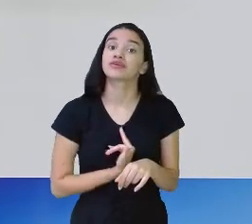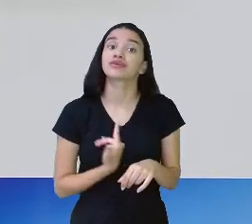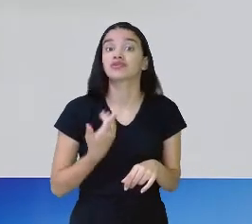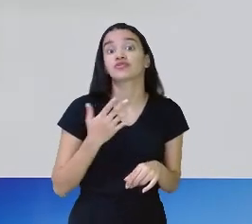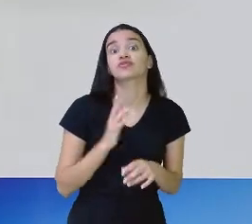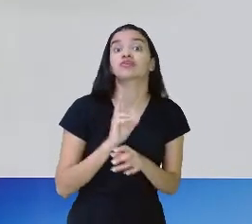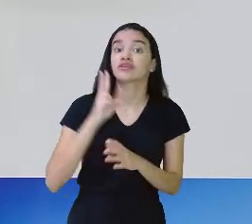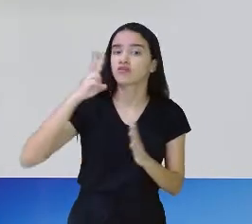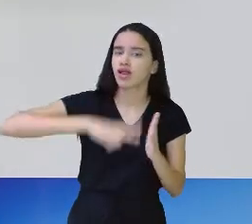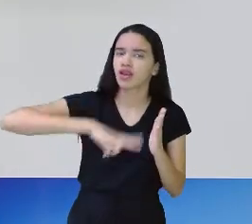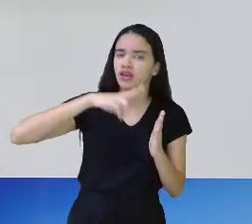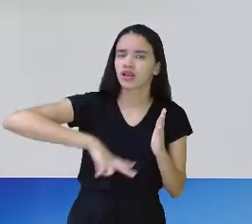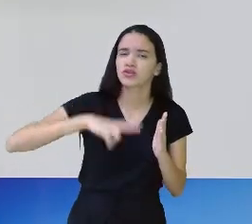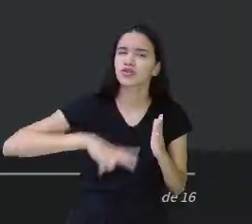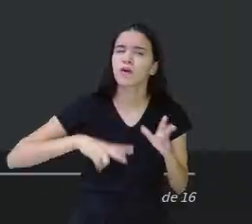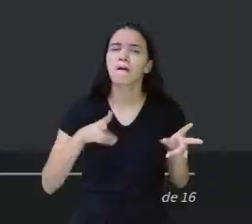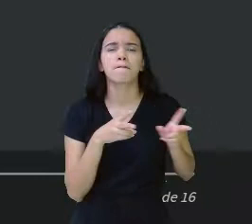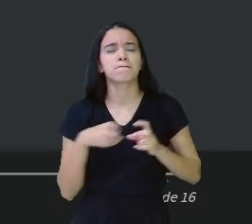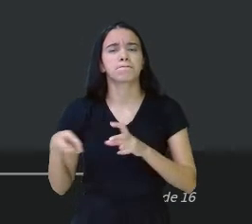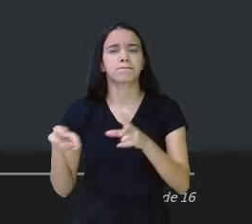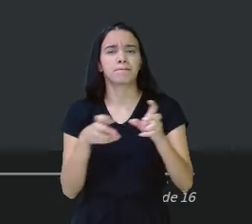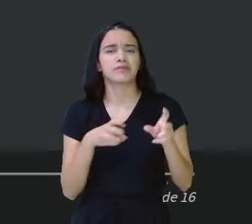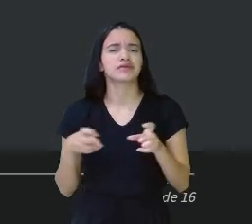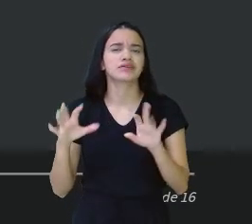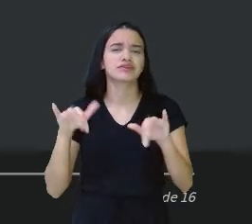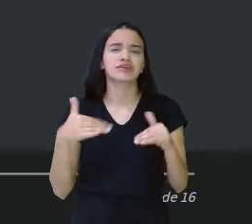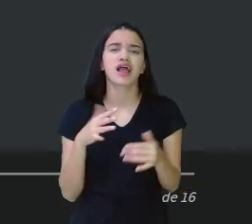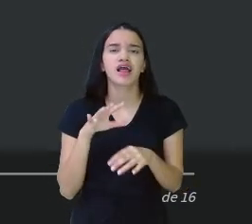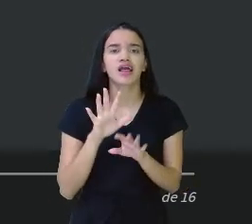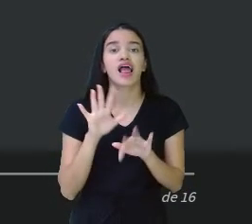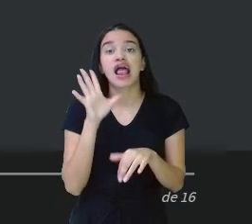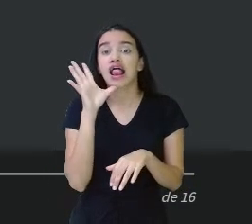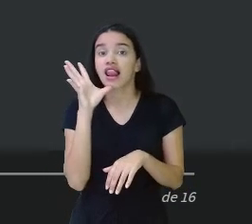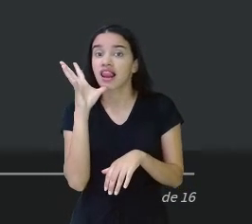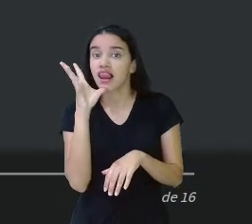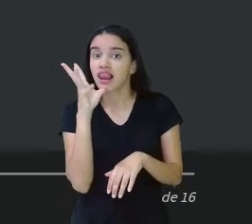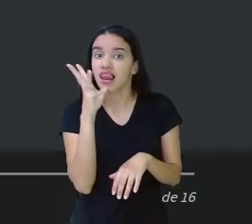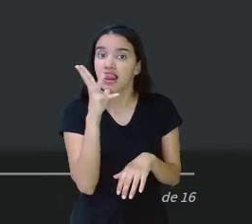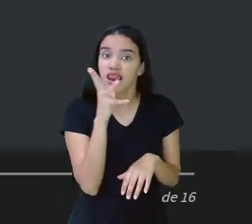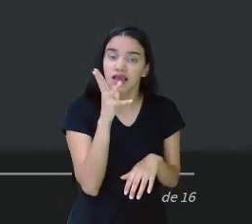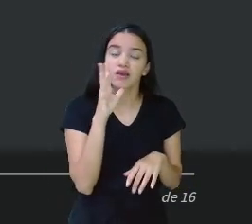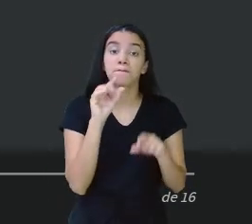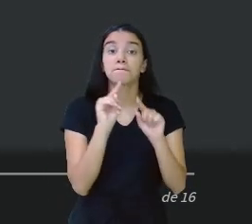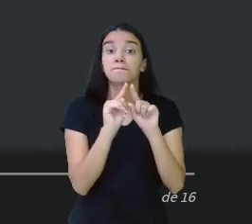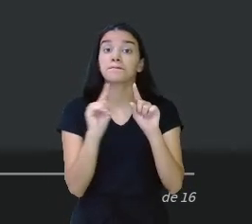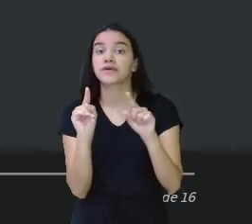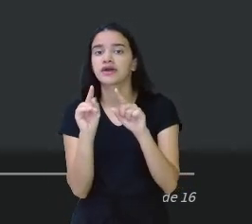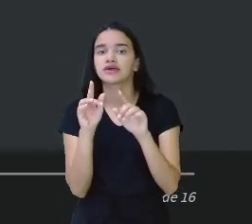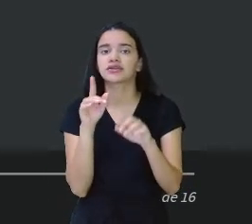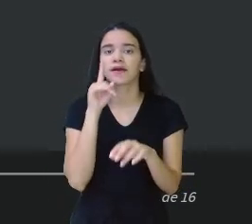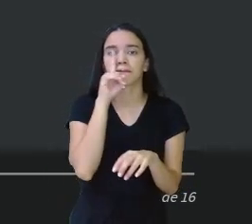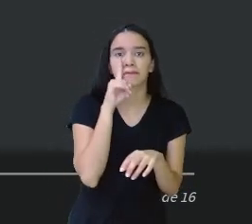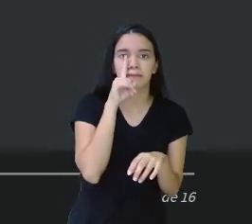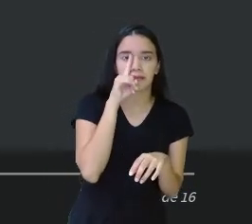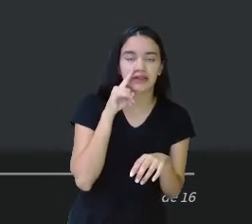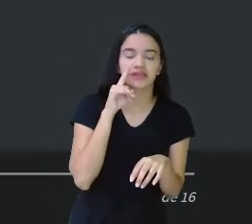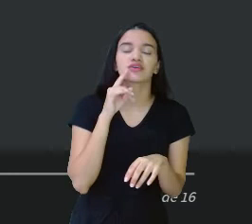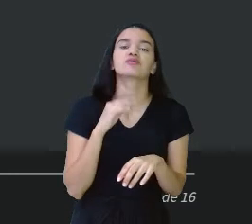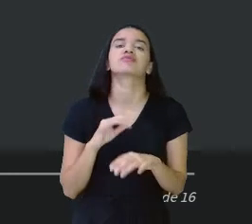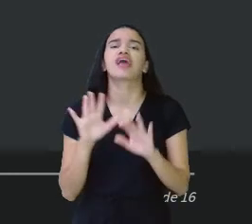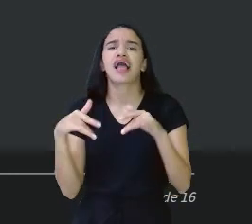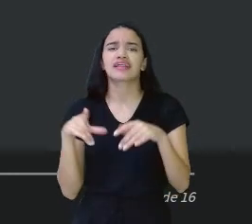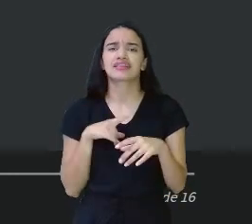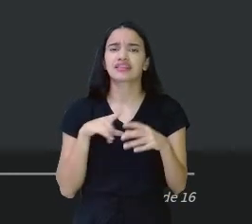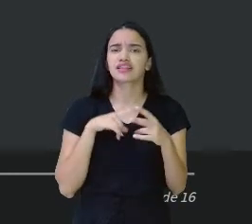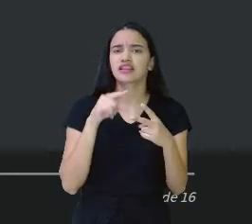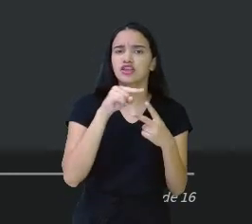texto, observem bem, eu botei aqui, ó, lentos, mais perigosos. Já aí no título tem